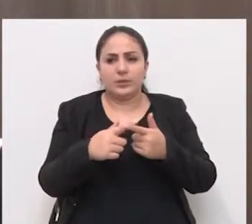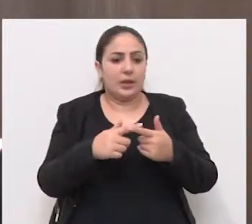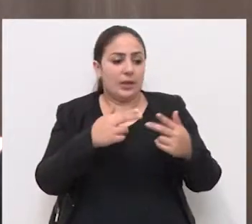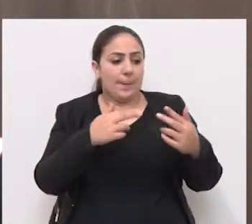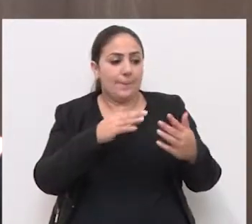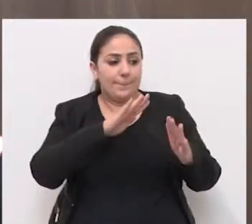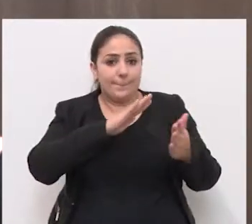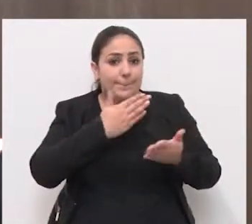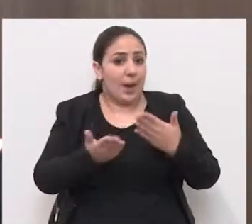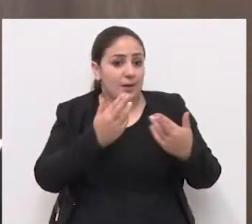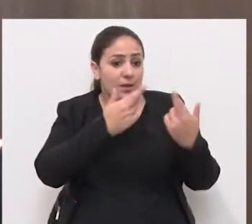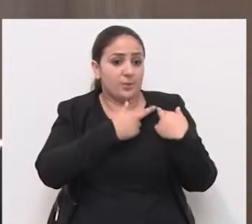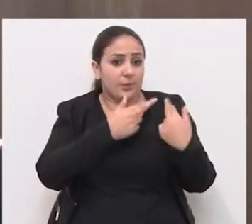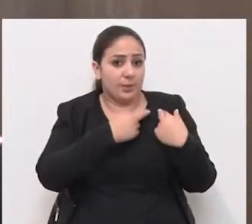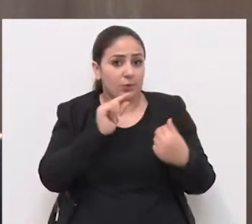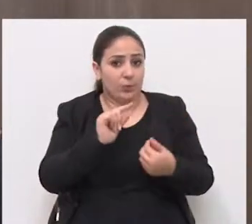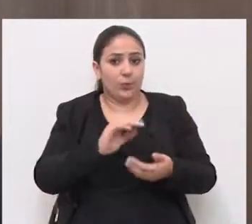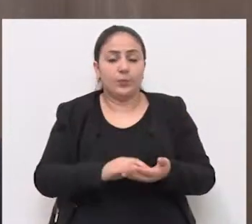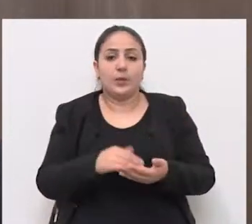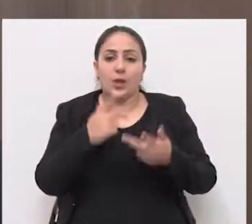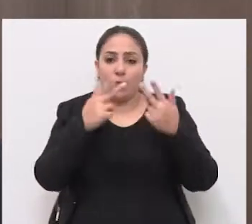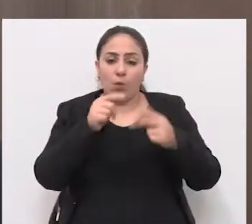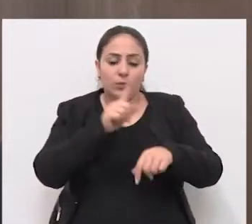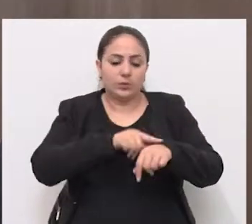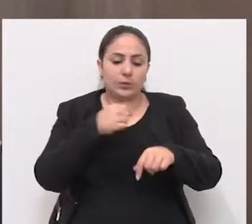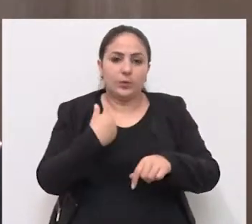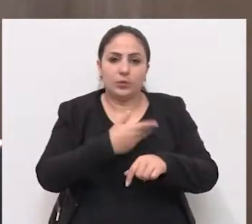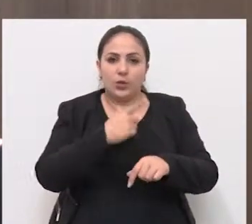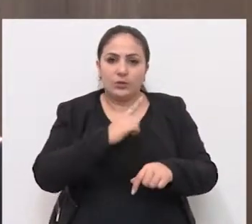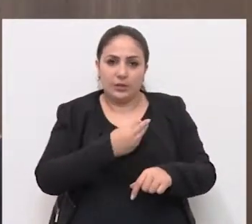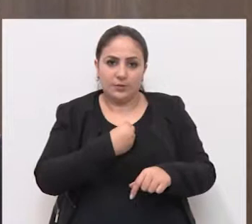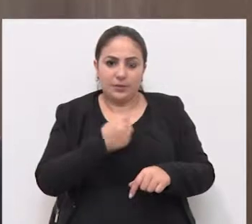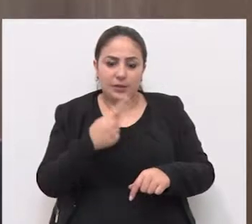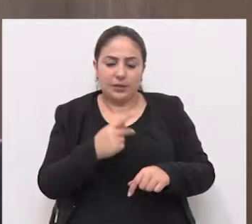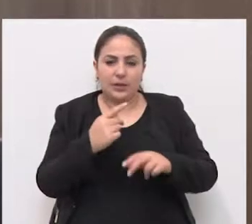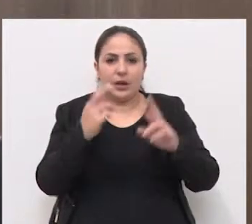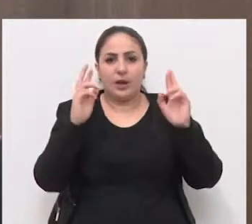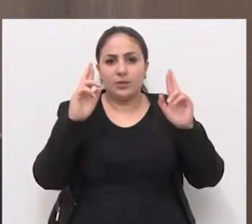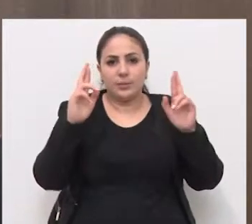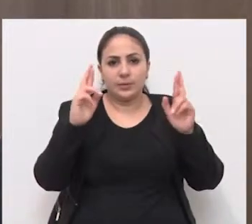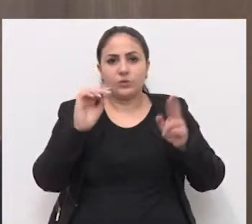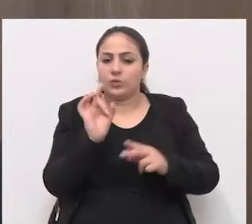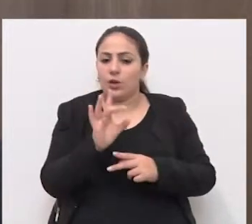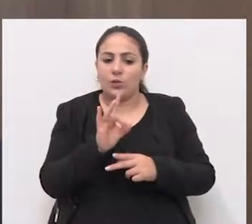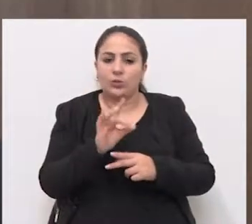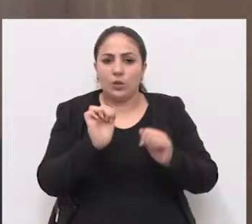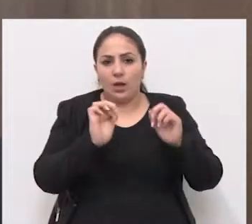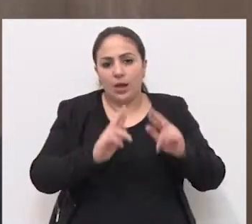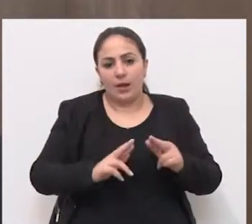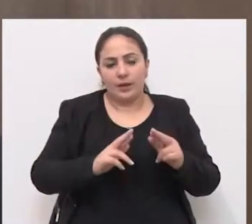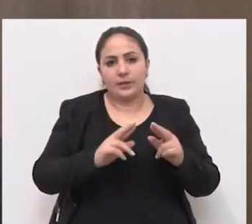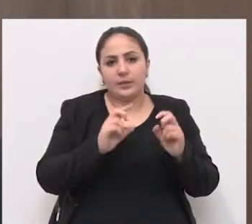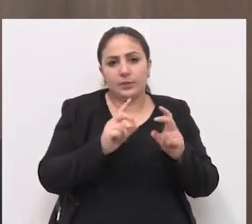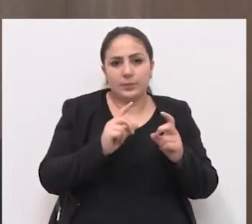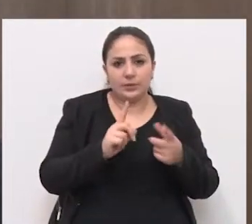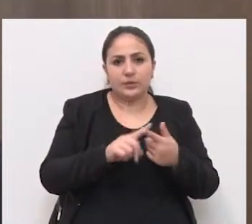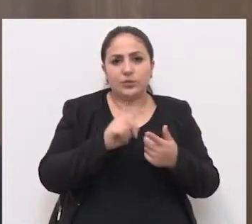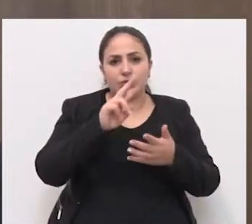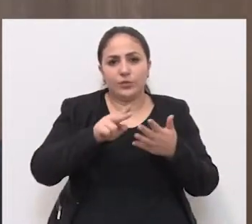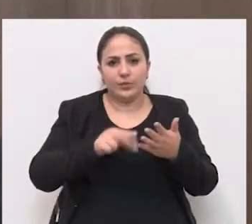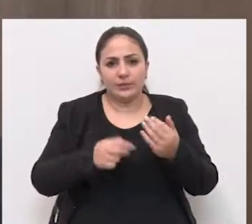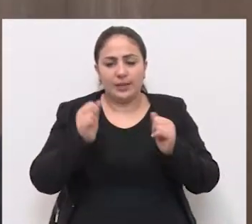porque desresponsabiliza um pouco sobre isso, mas ao mesmo tempo estamos aqui com essa expectativa que não só o